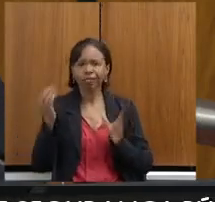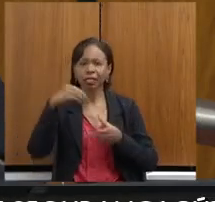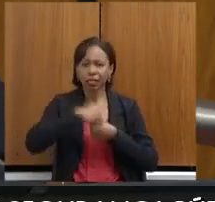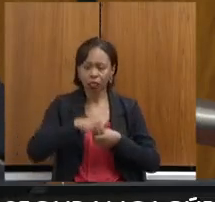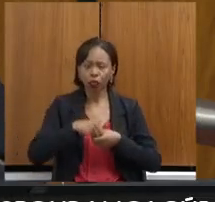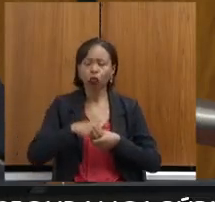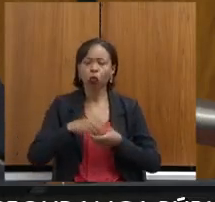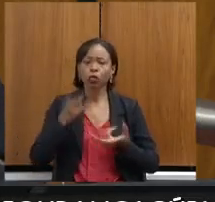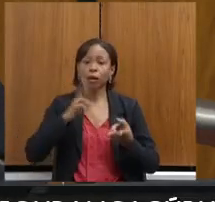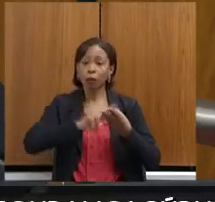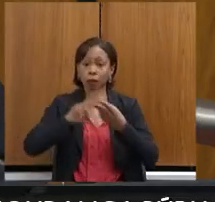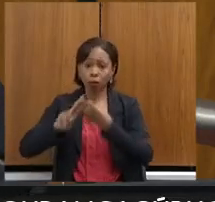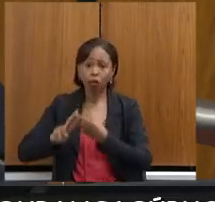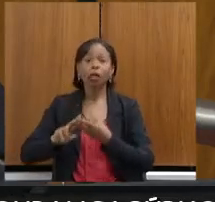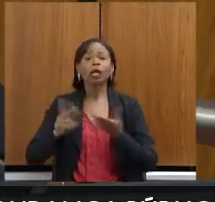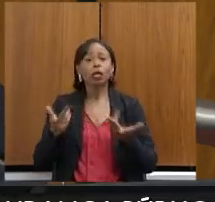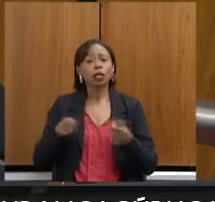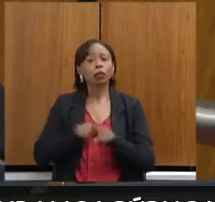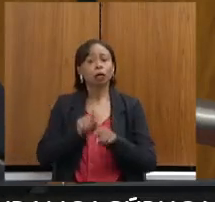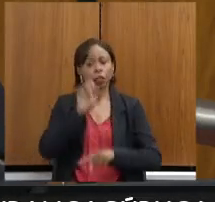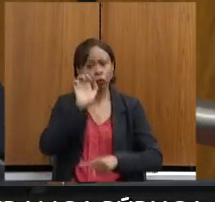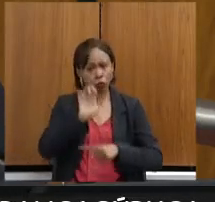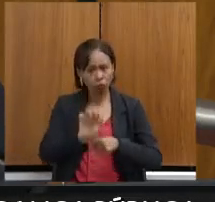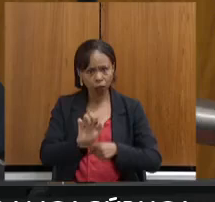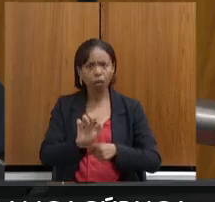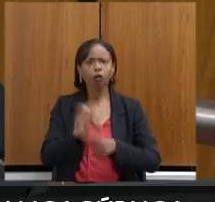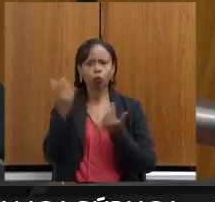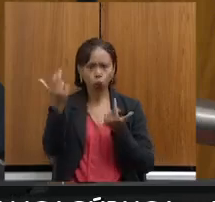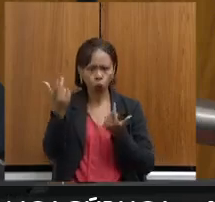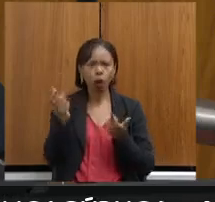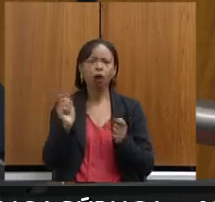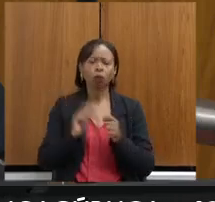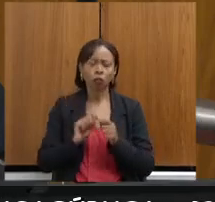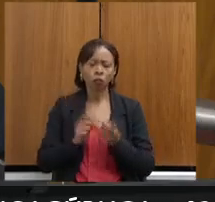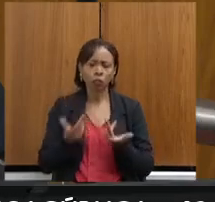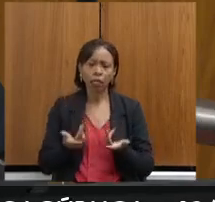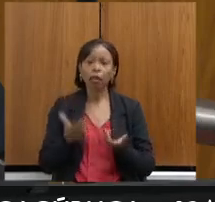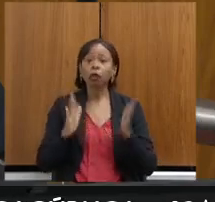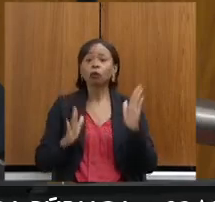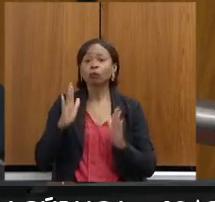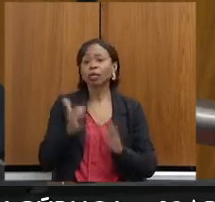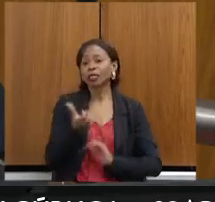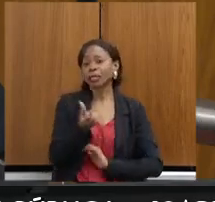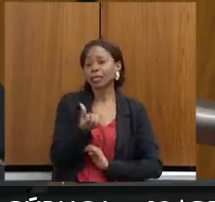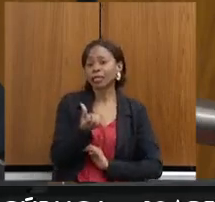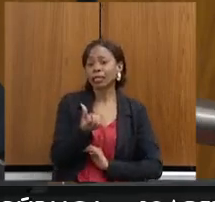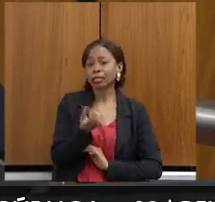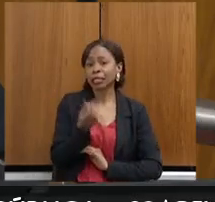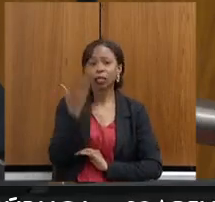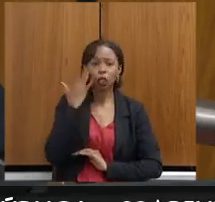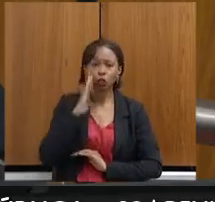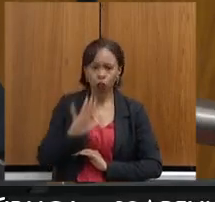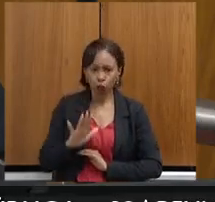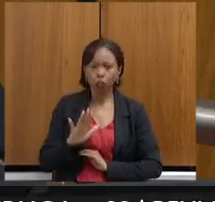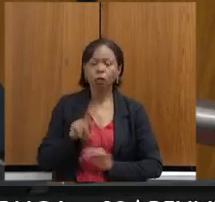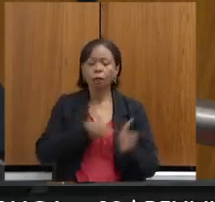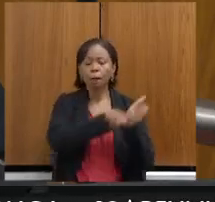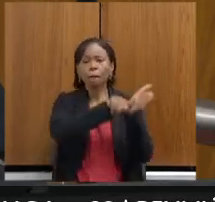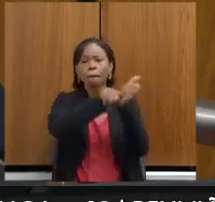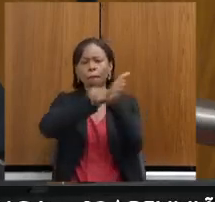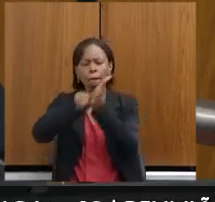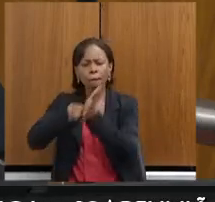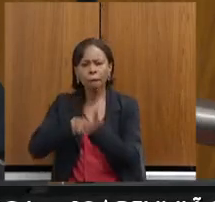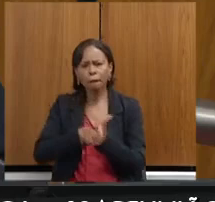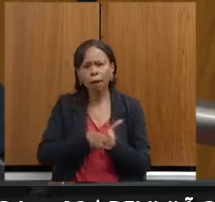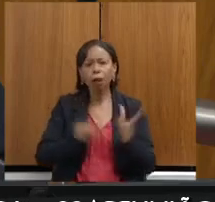dos estados que façam os mesmos inclusive determina que o prazo de 60 dias para um programa de mapeamento e